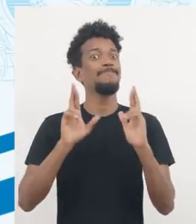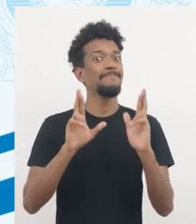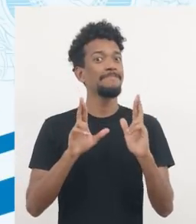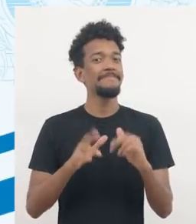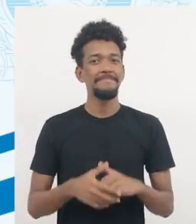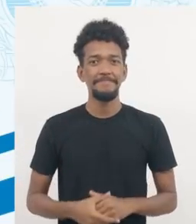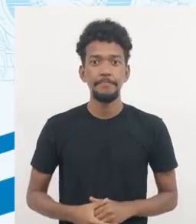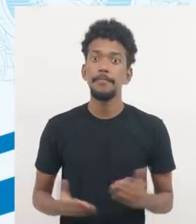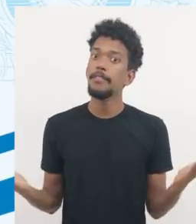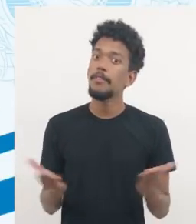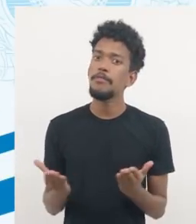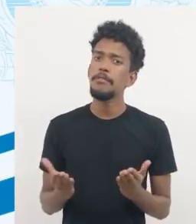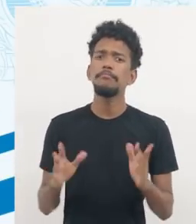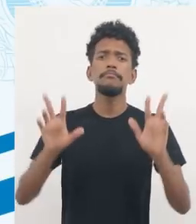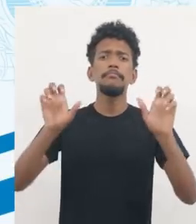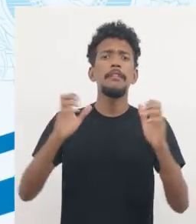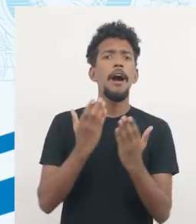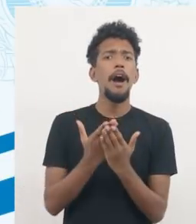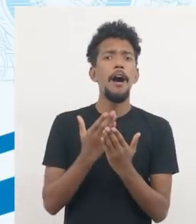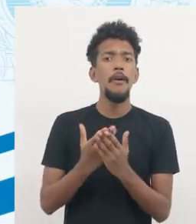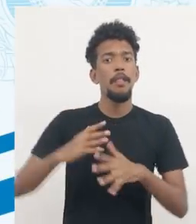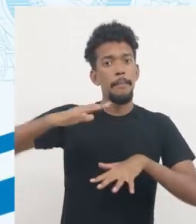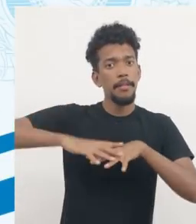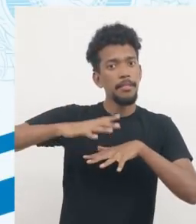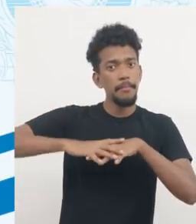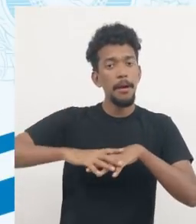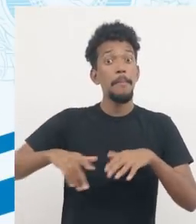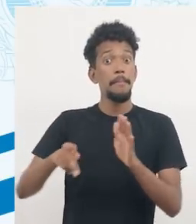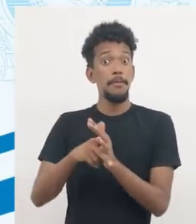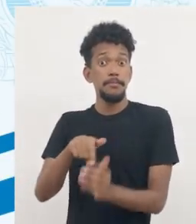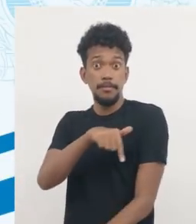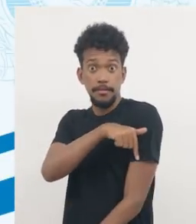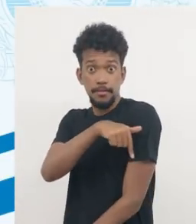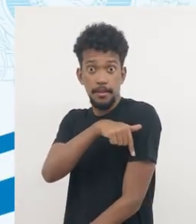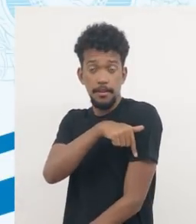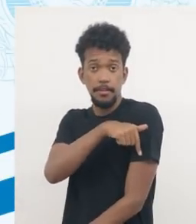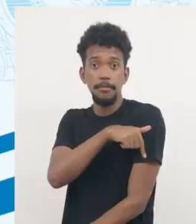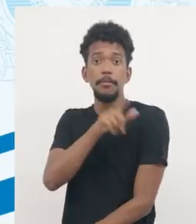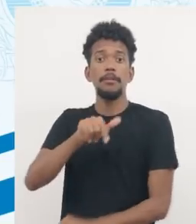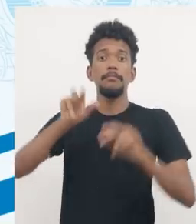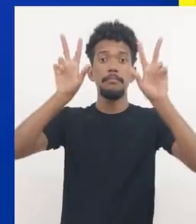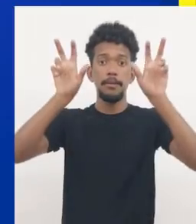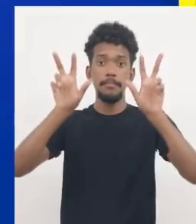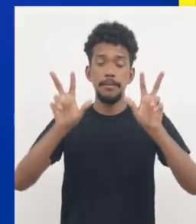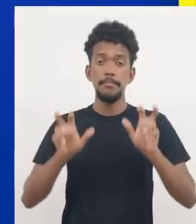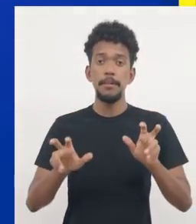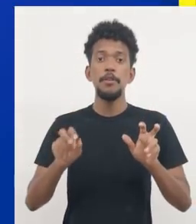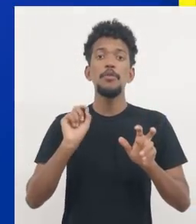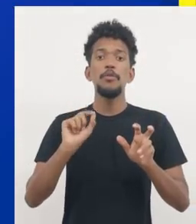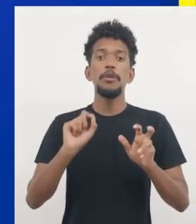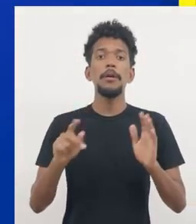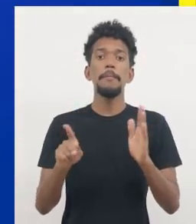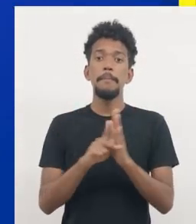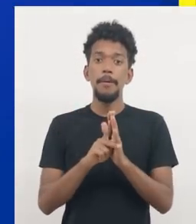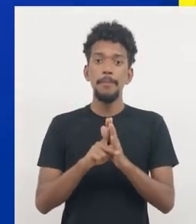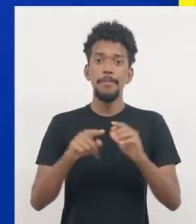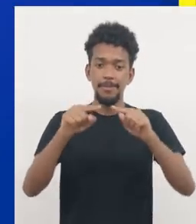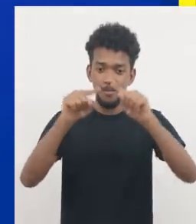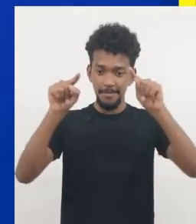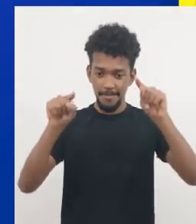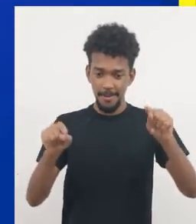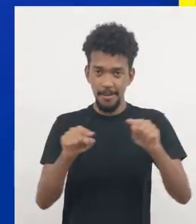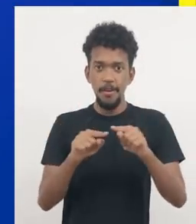atividades. Hoje teremos uma aula de matemática do 7º ano tratando sobre as transformações geométricas de